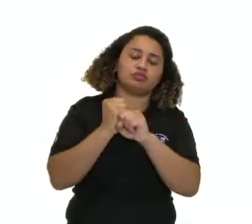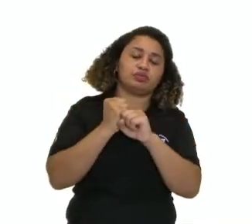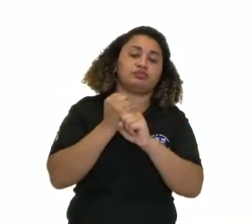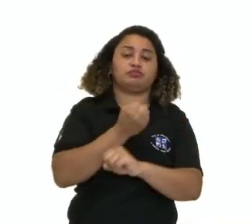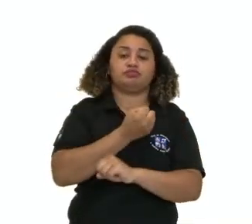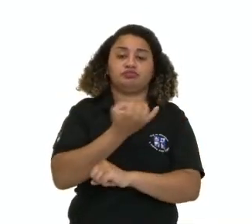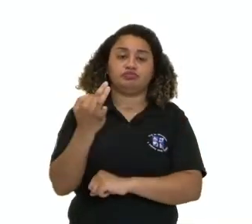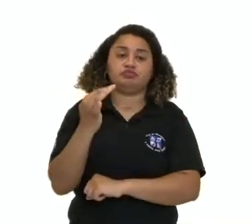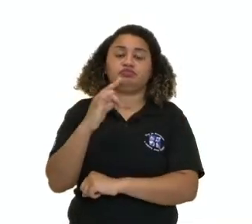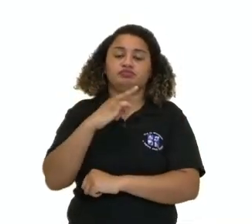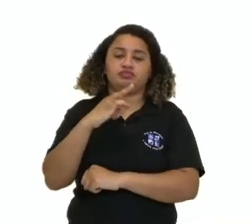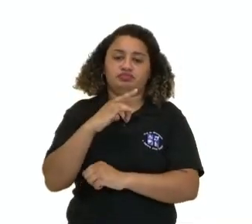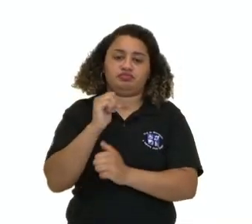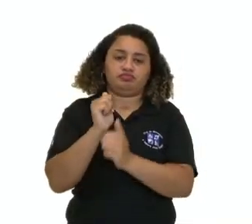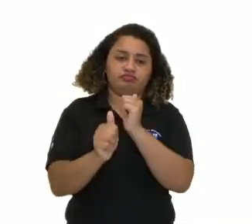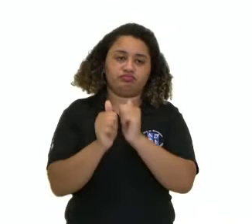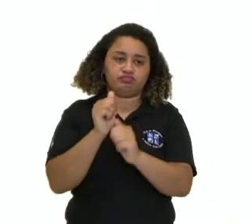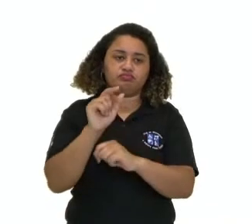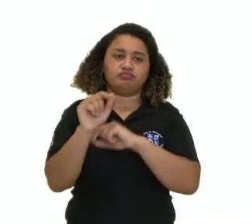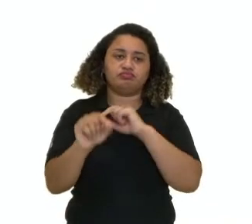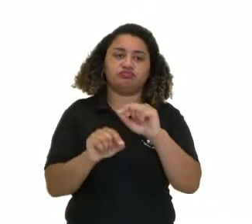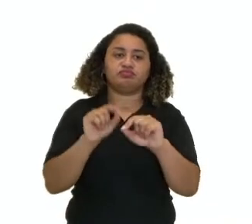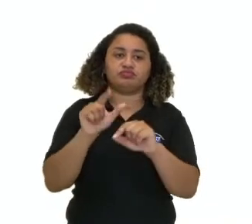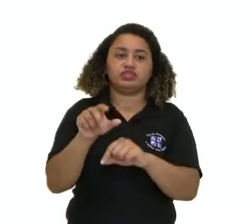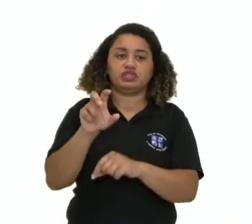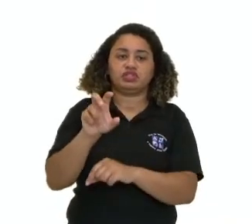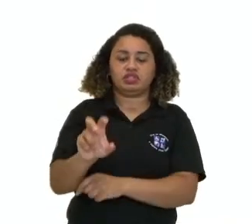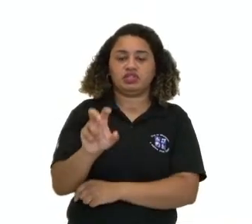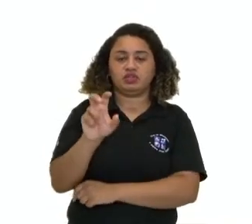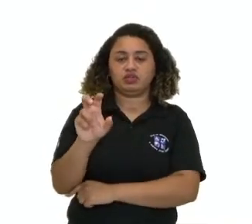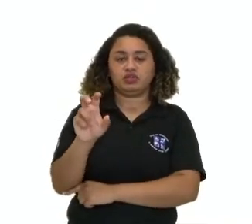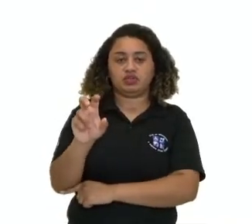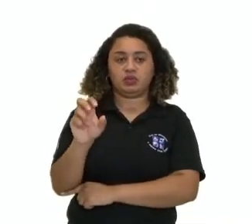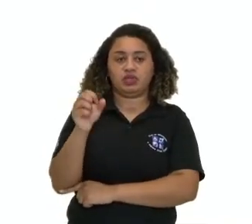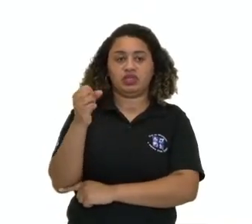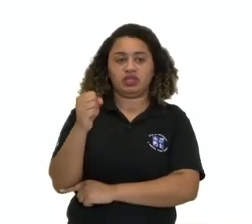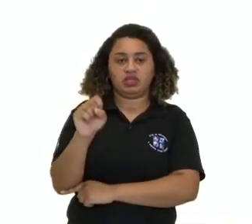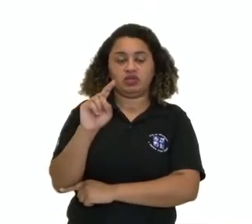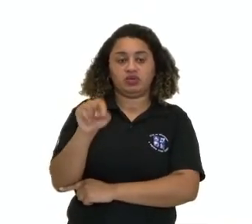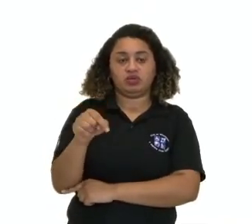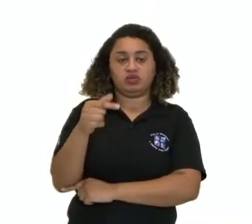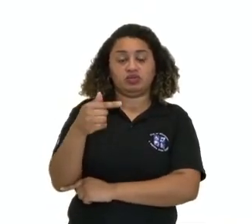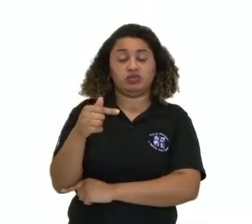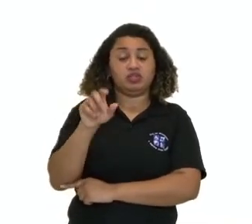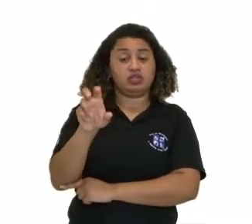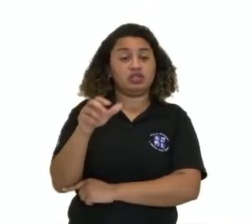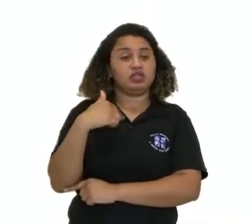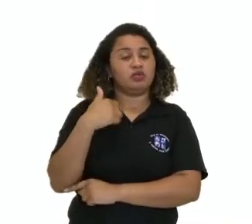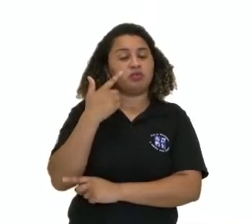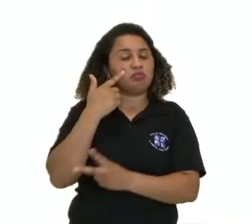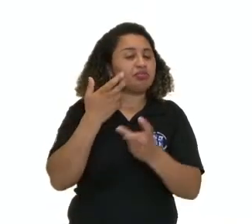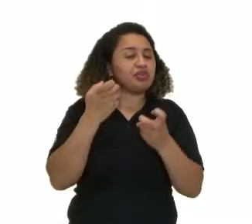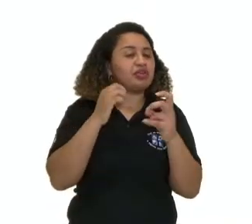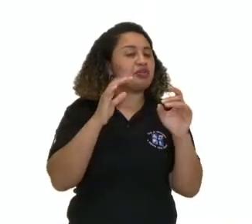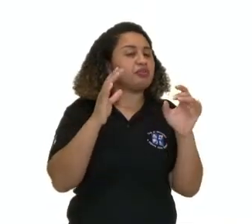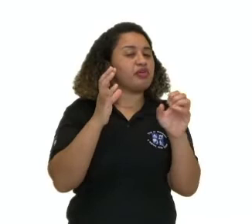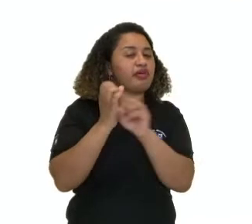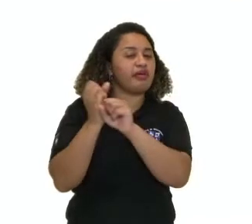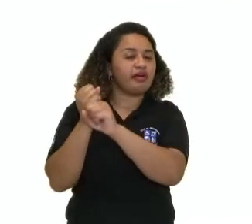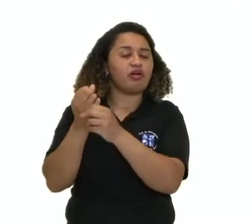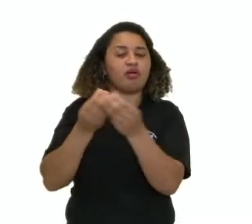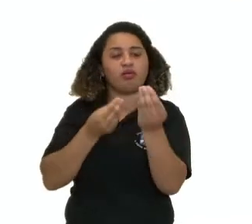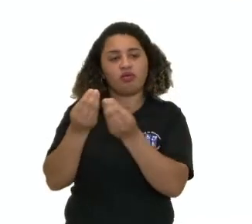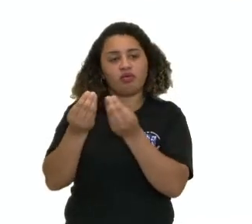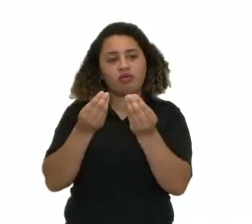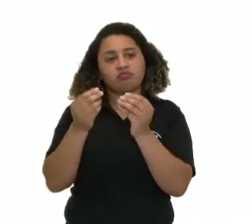A1, 50,25, o AN, né, o décimo termo, será, encontramos no passo